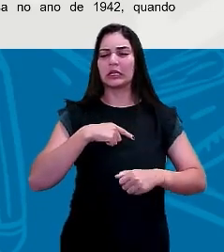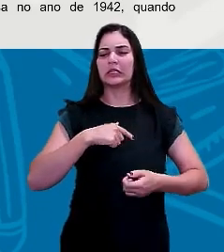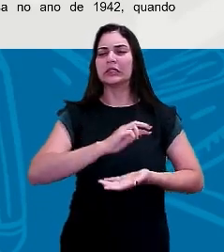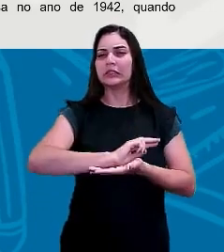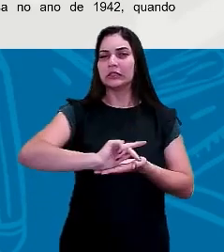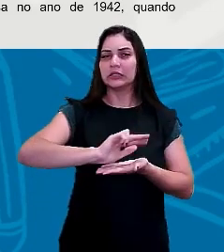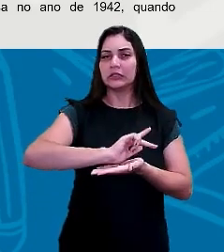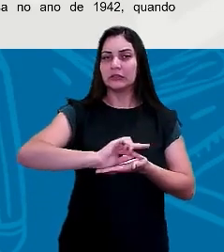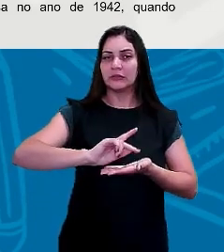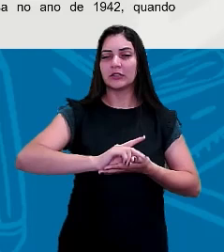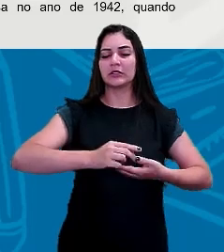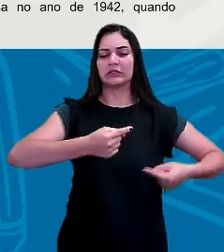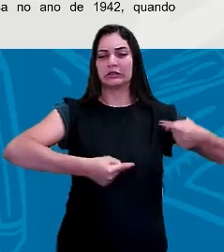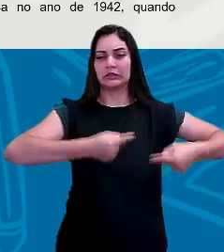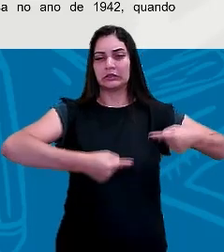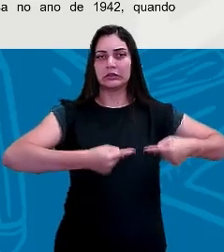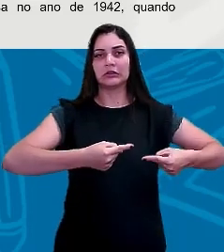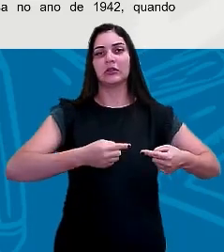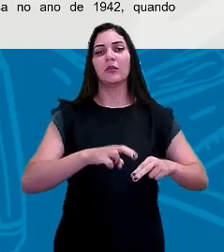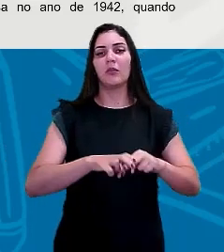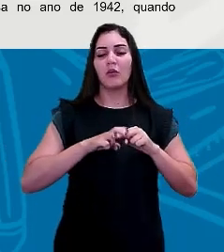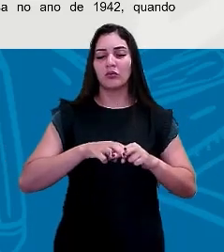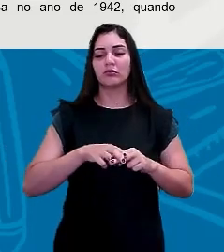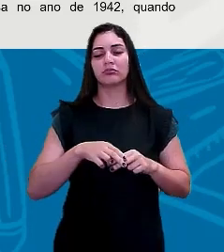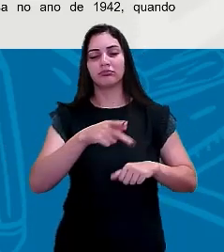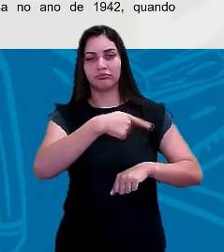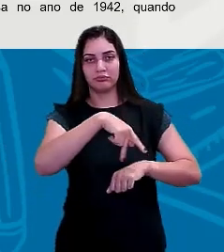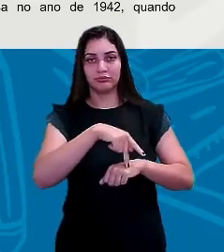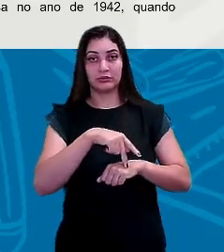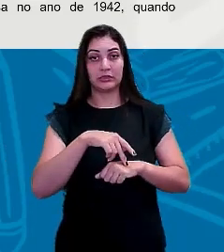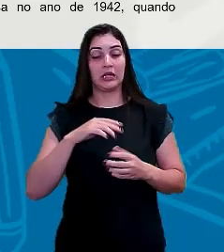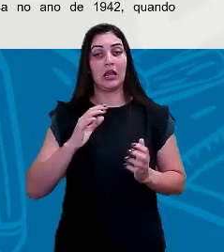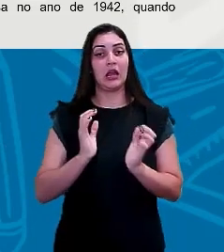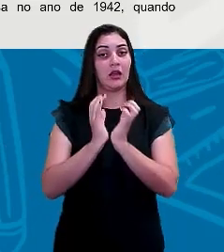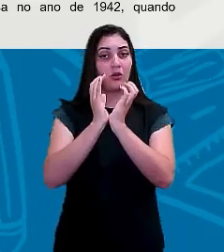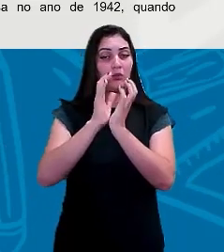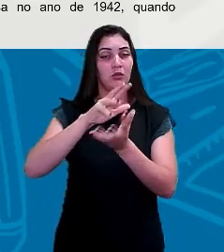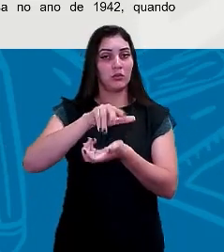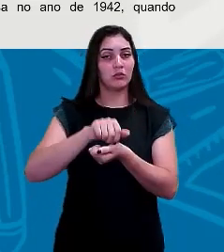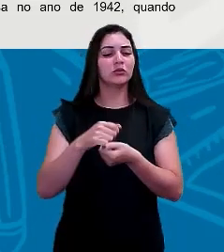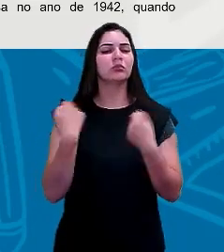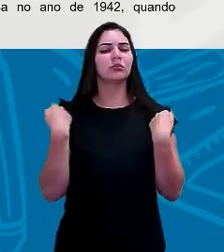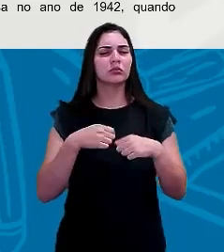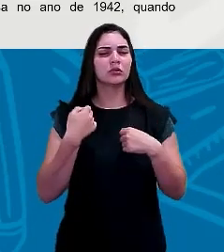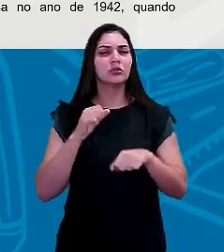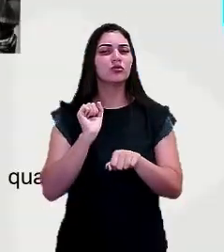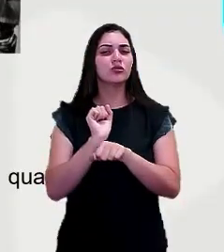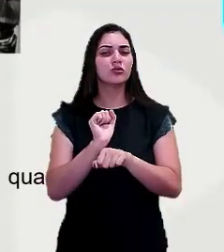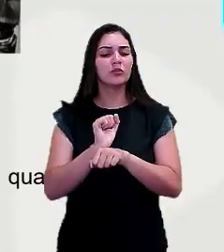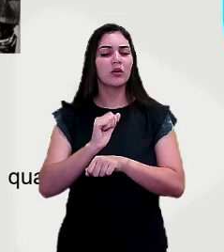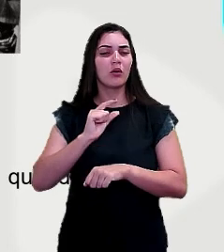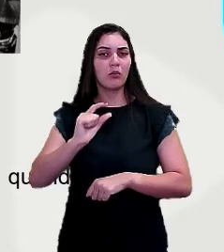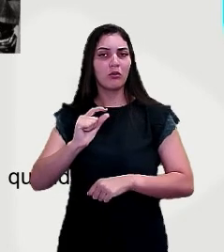países X e países Y. Então, a Copa do Mundo teve que esperar um pouco para ser realizada.